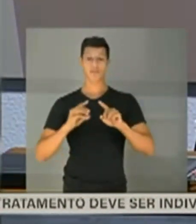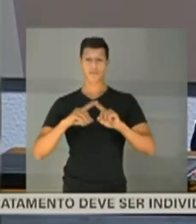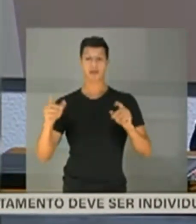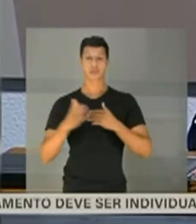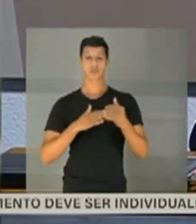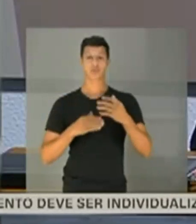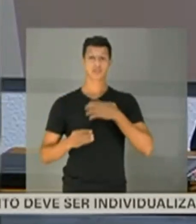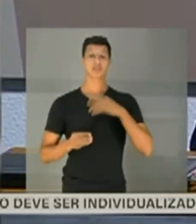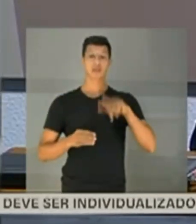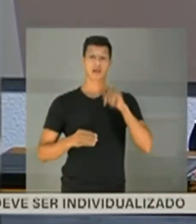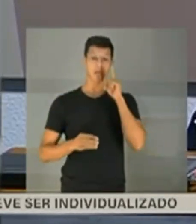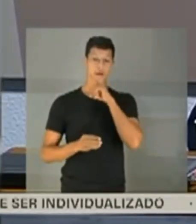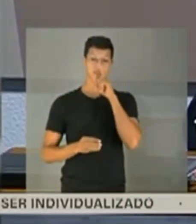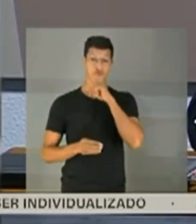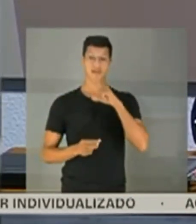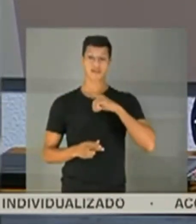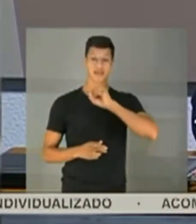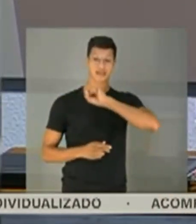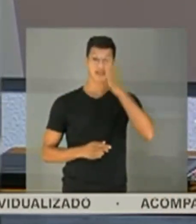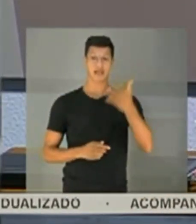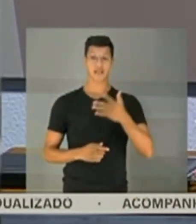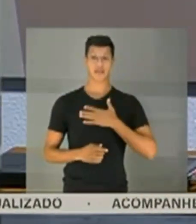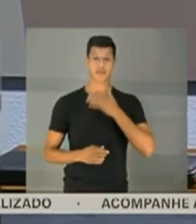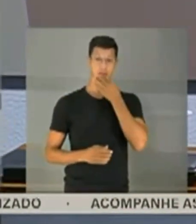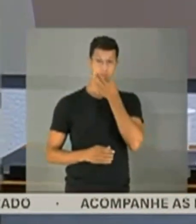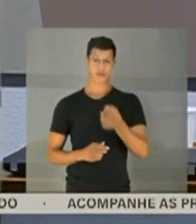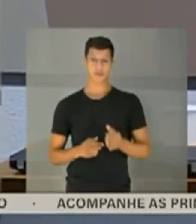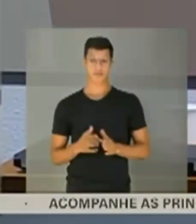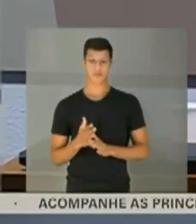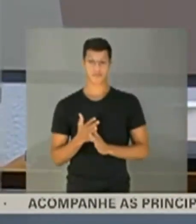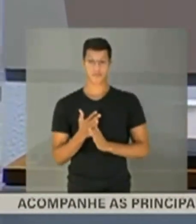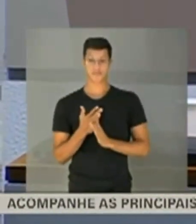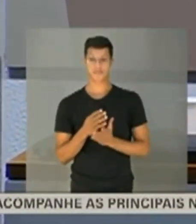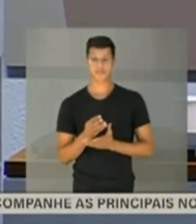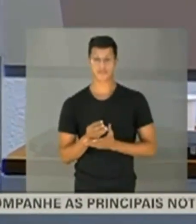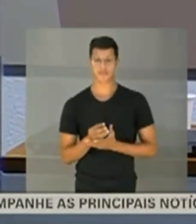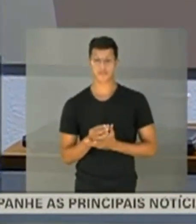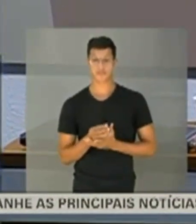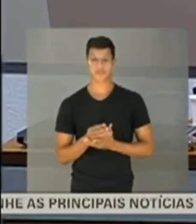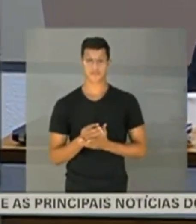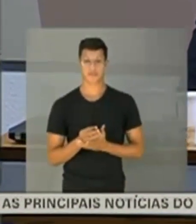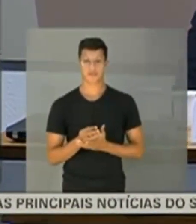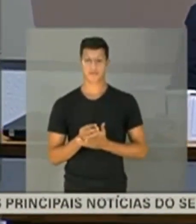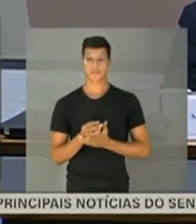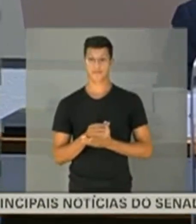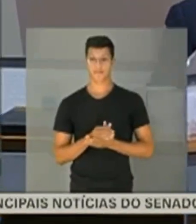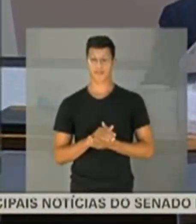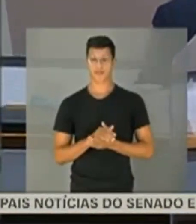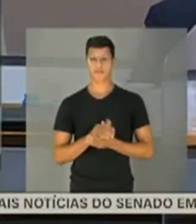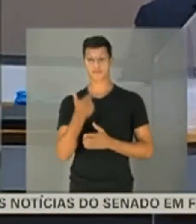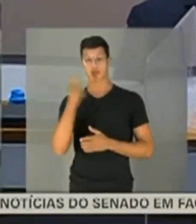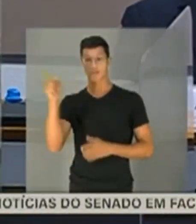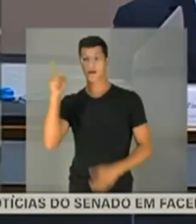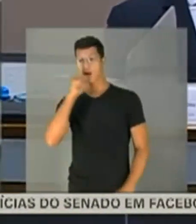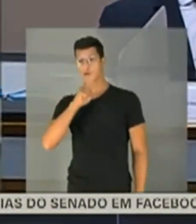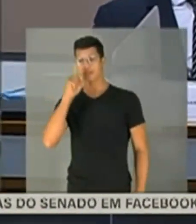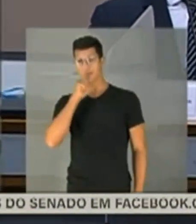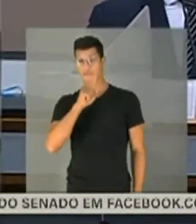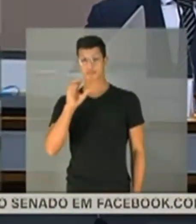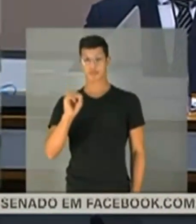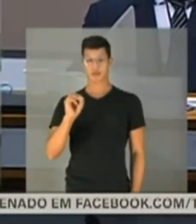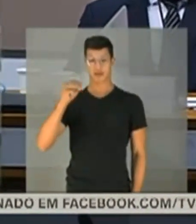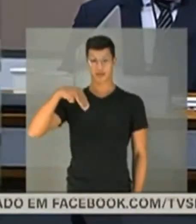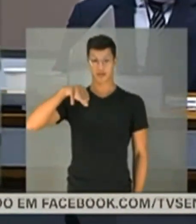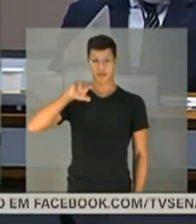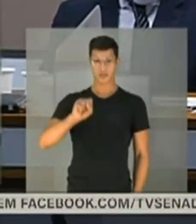qualquer forma, é uma falha clara, na minha opinião. Só outra falha grave da OMS. A